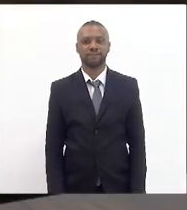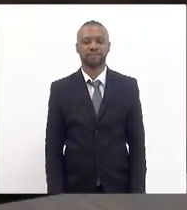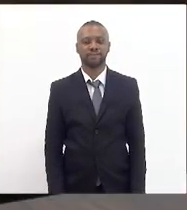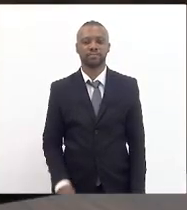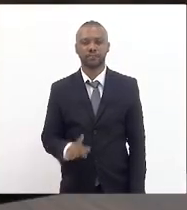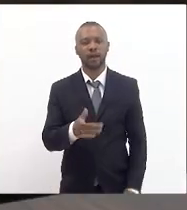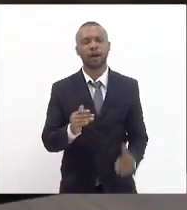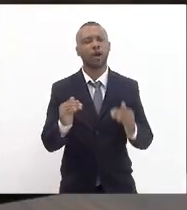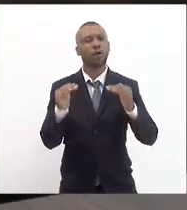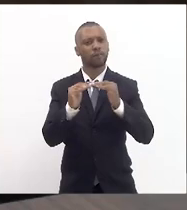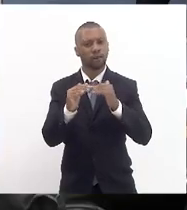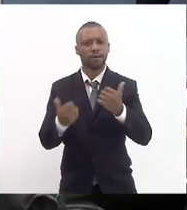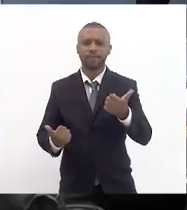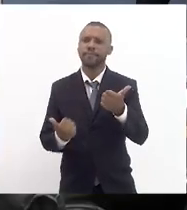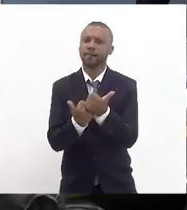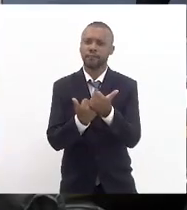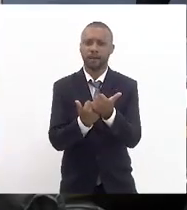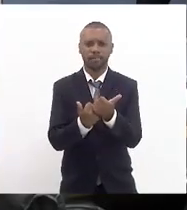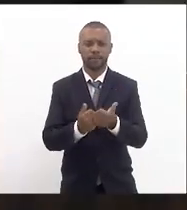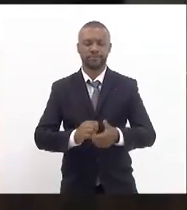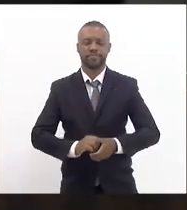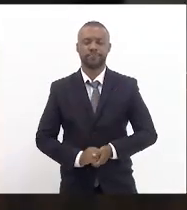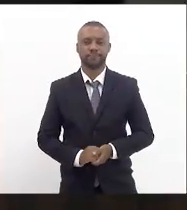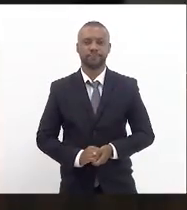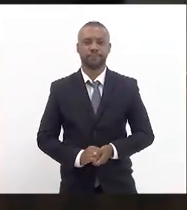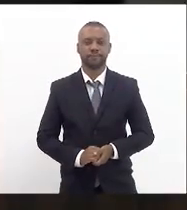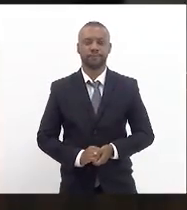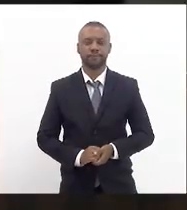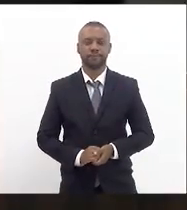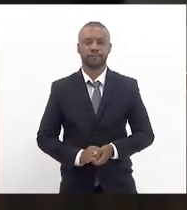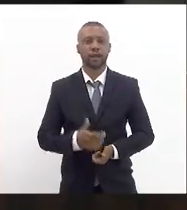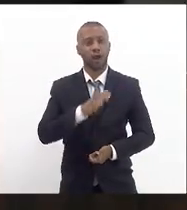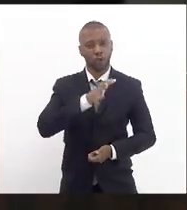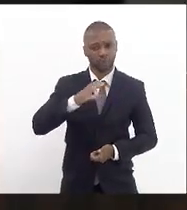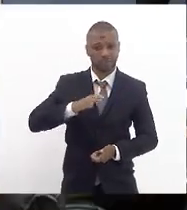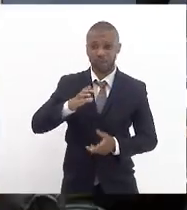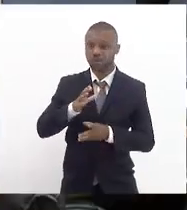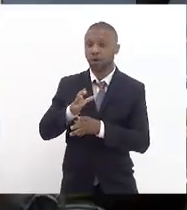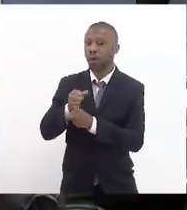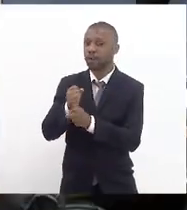Favorável, senhor presidente. Comissão de Orçamento, deputado Márcio Pacheco.